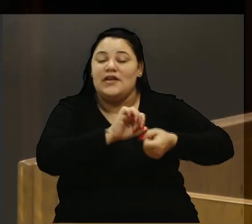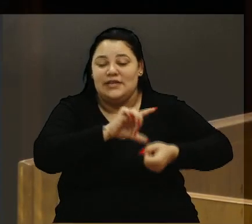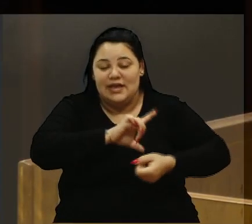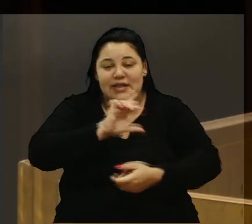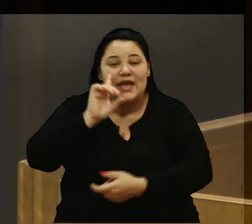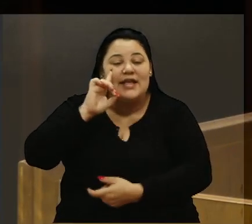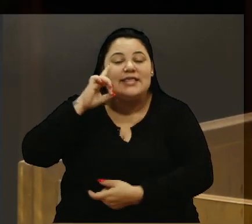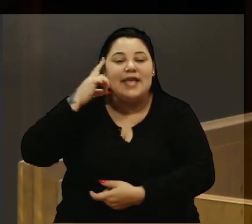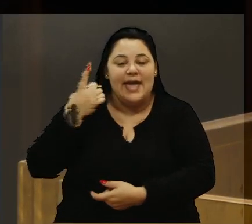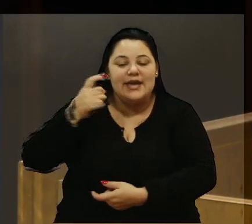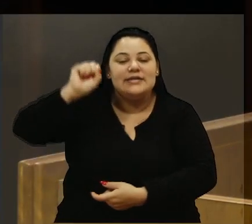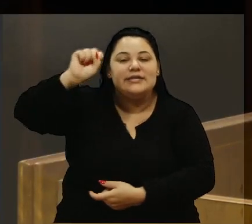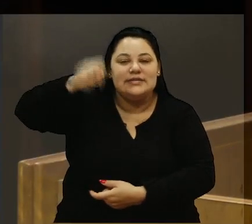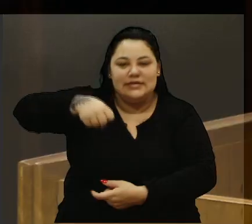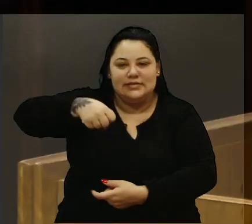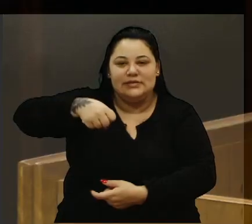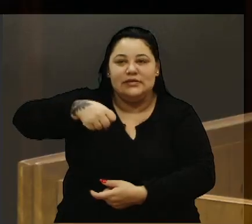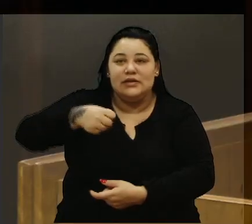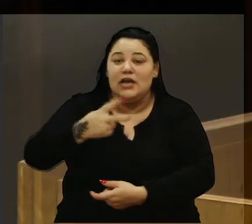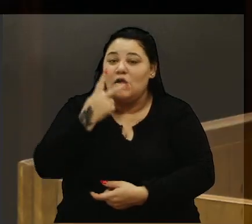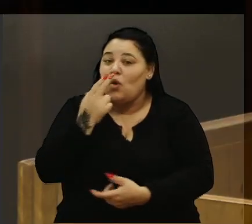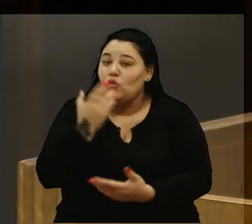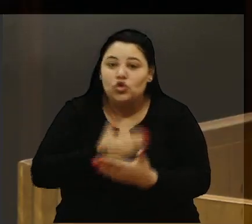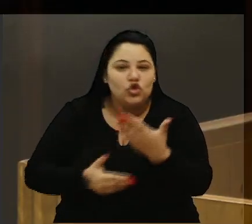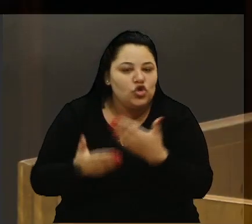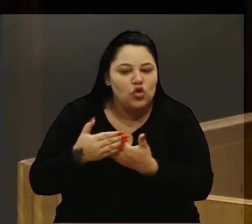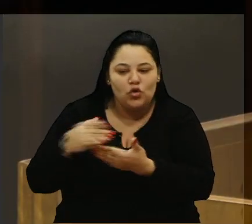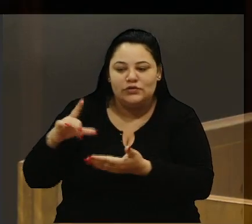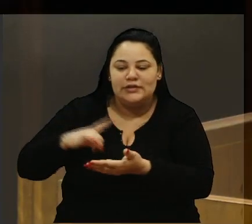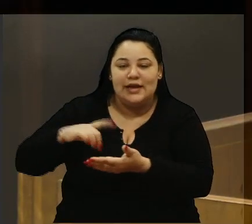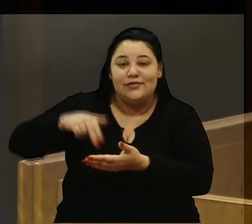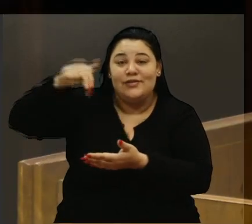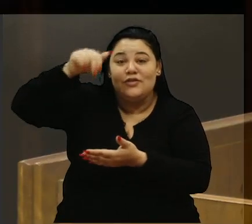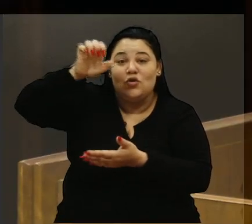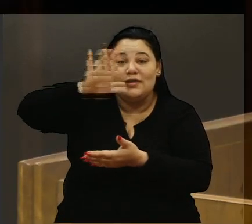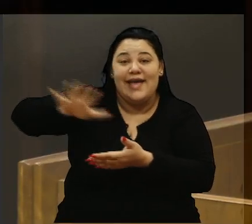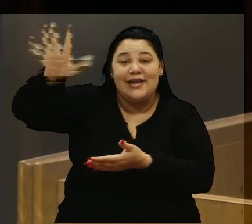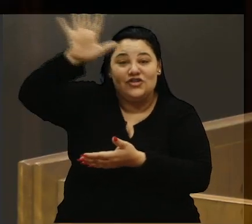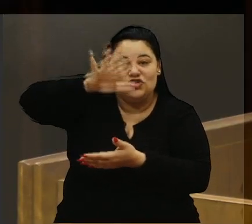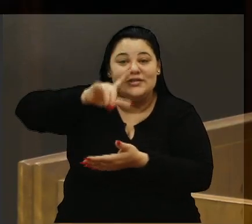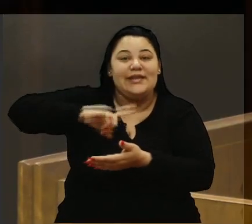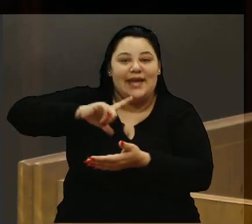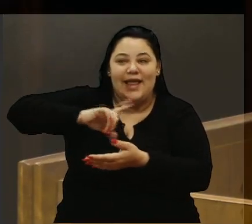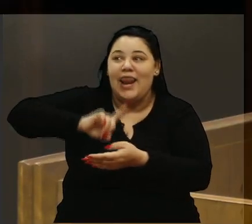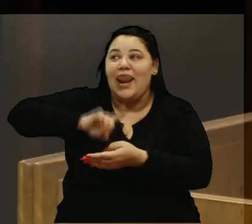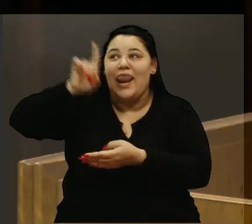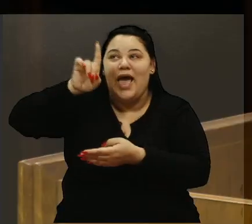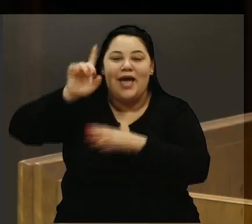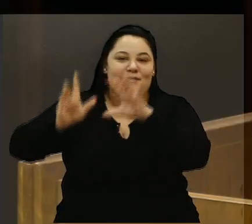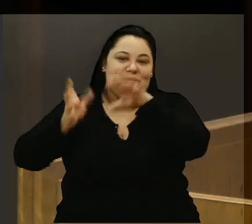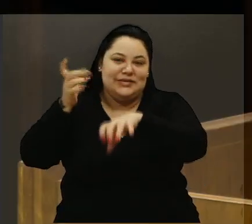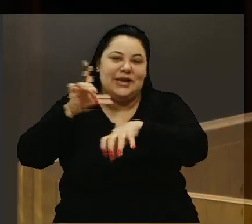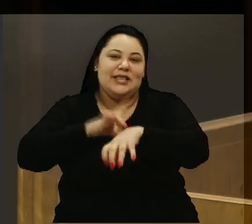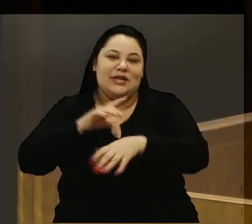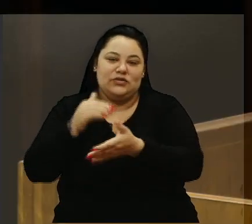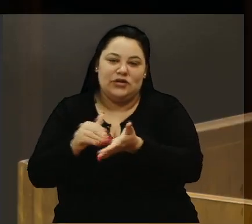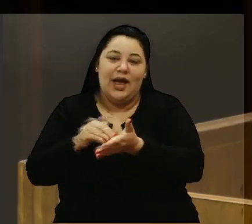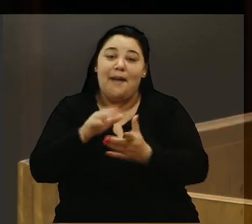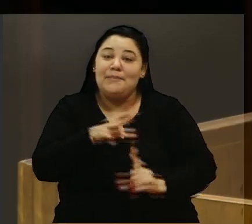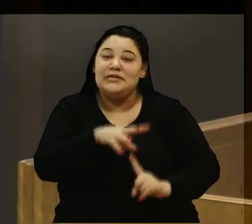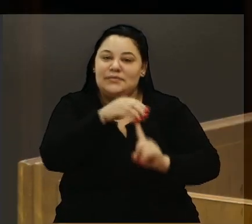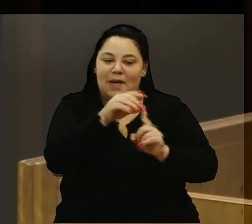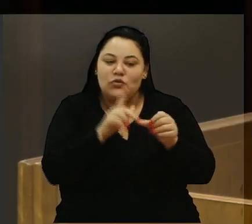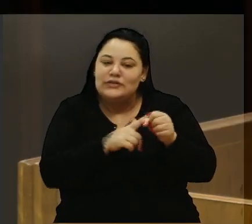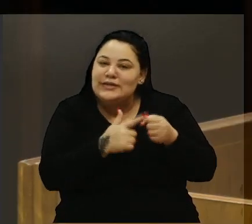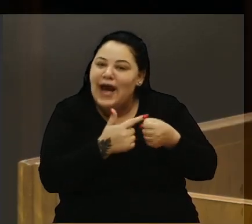nós tivéssemos, como todos os estados do Nordeste têm, as principais cidades do Nordeste